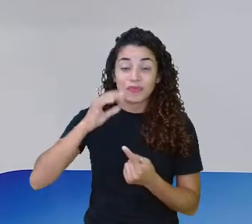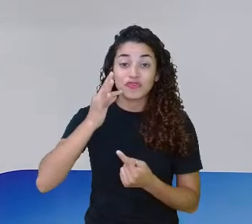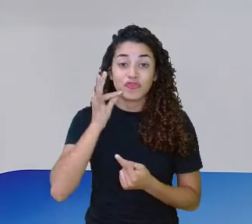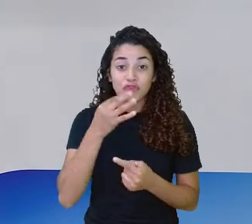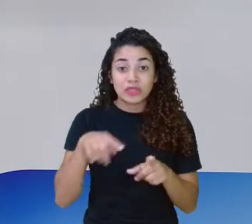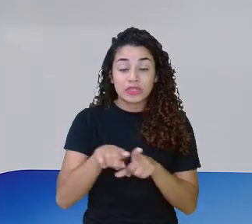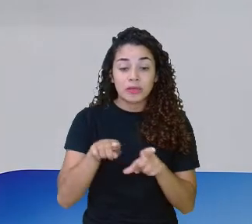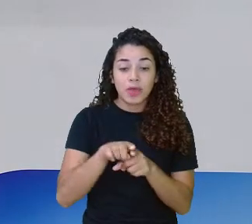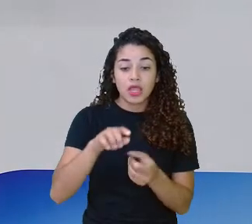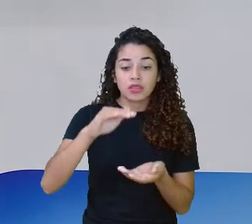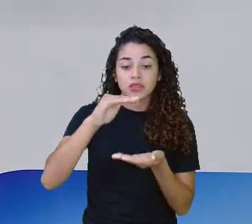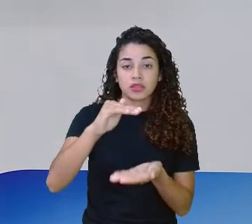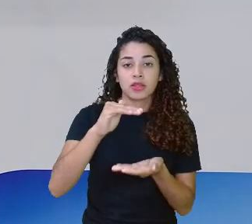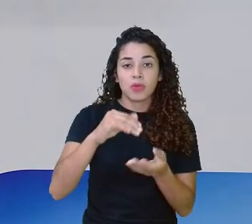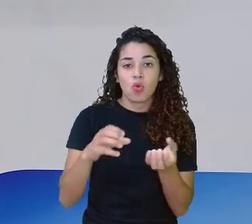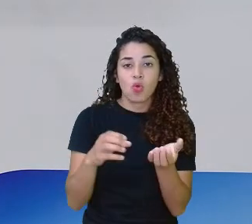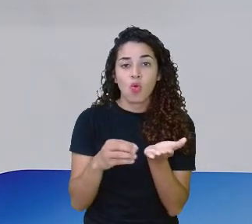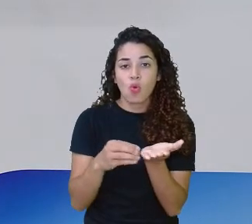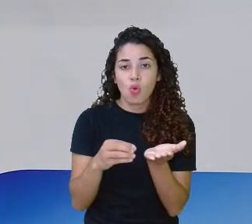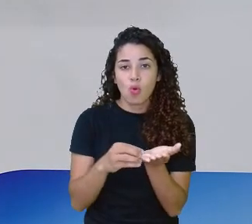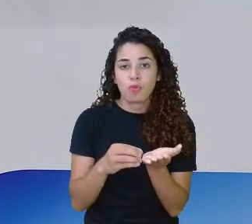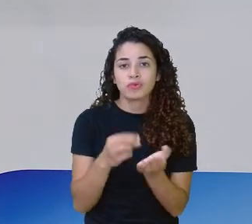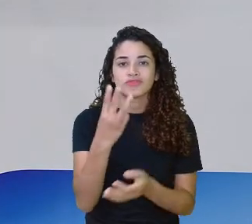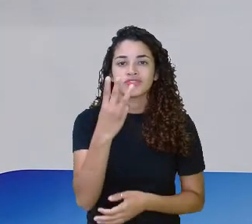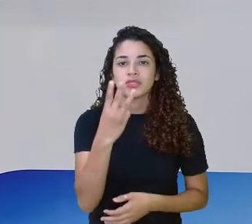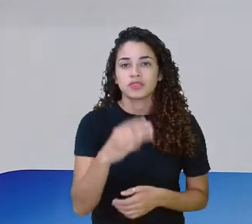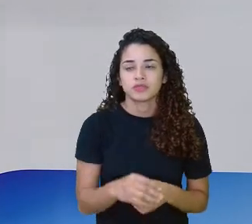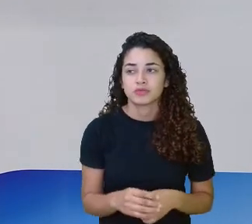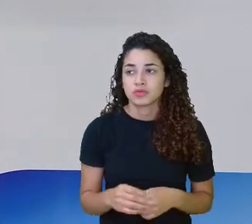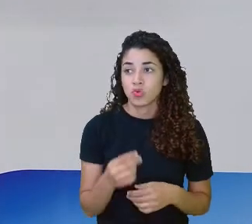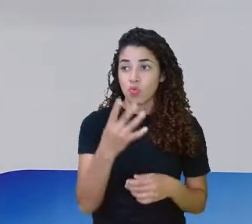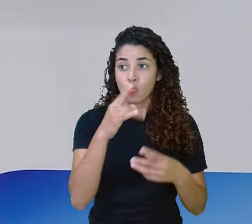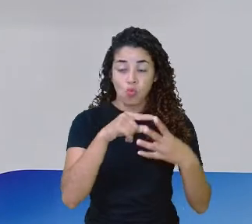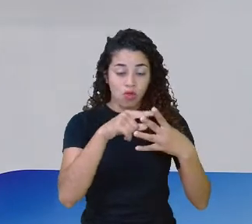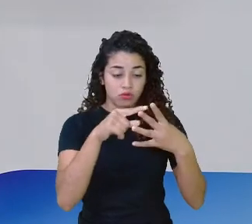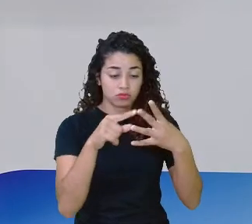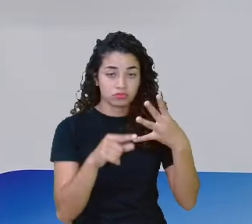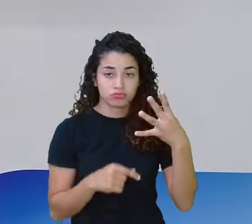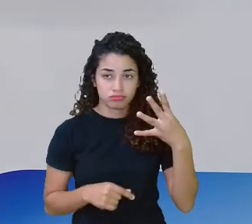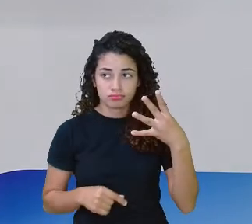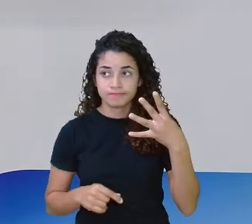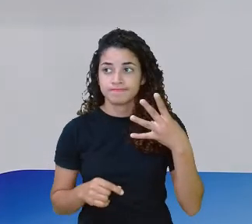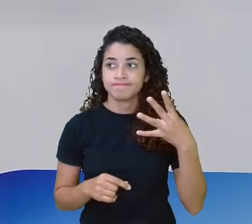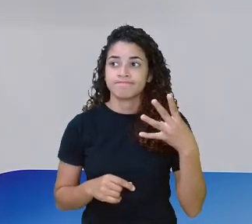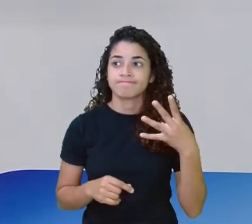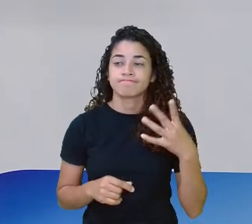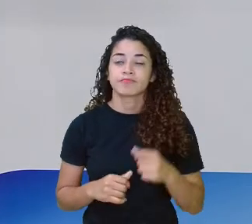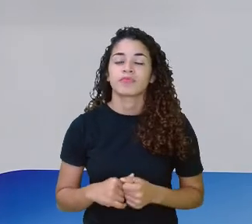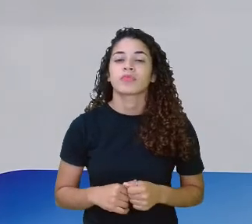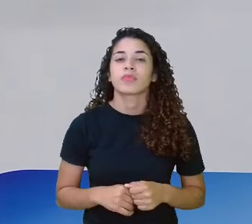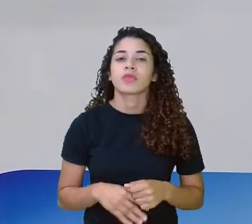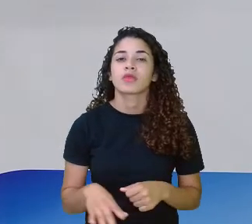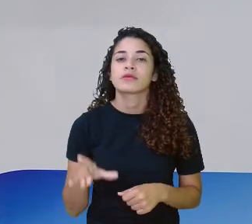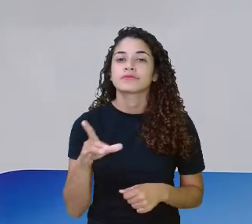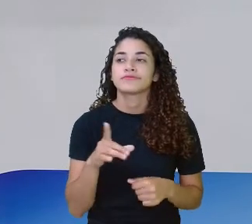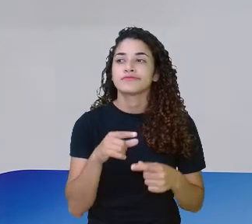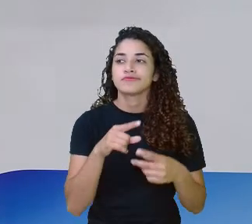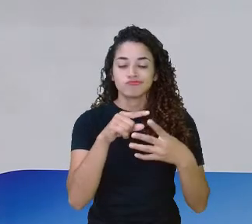tamanhos de copo. Não são as quatro frutas, ó? Eu teria que